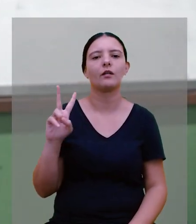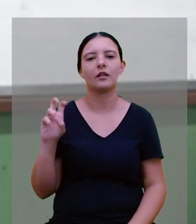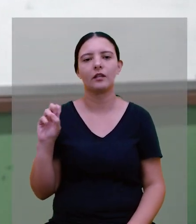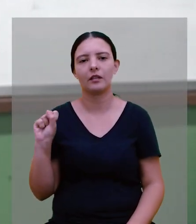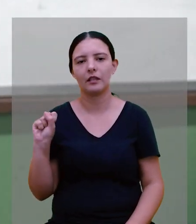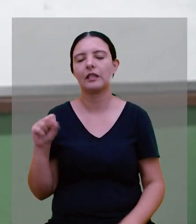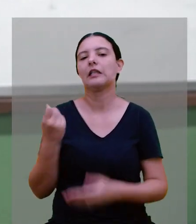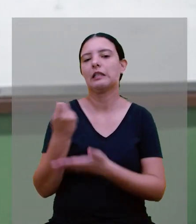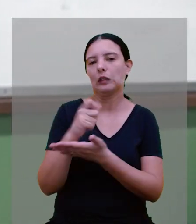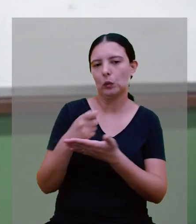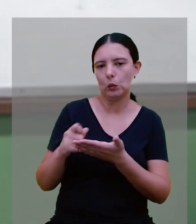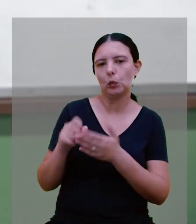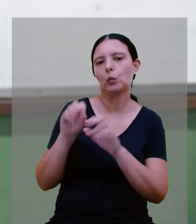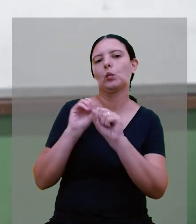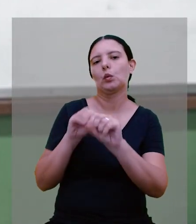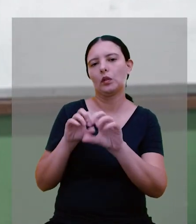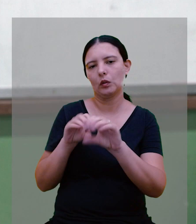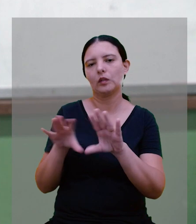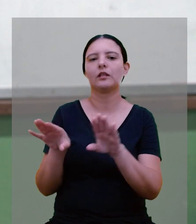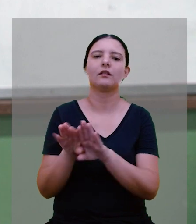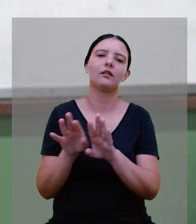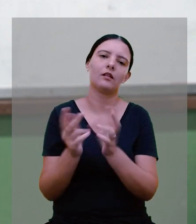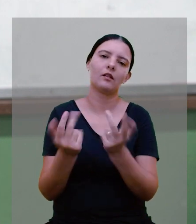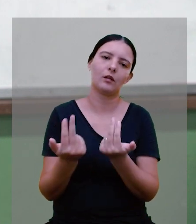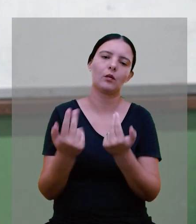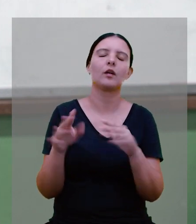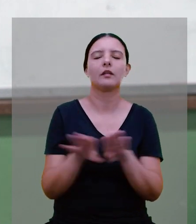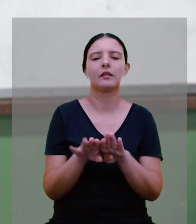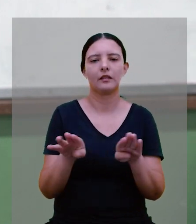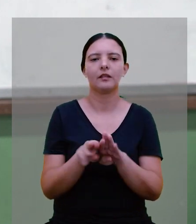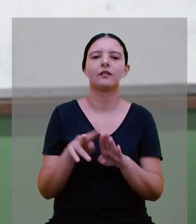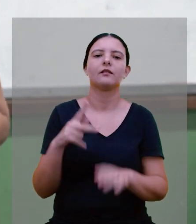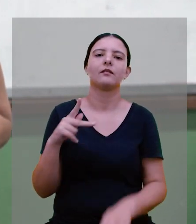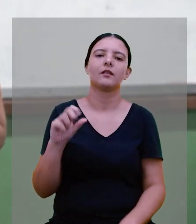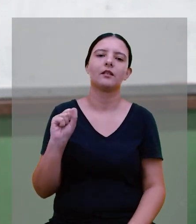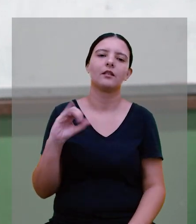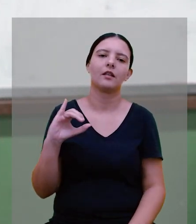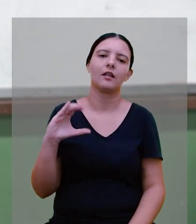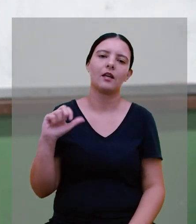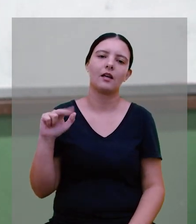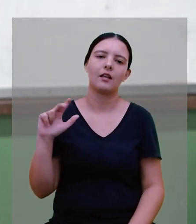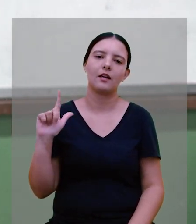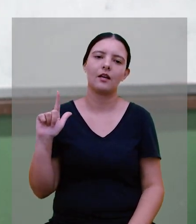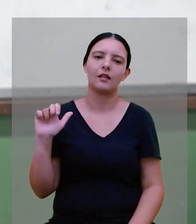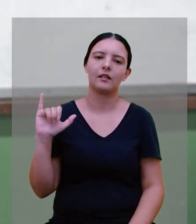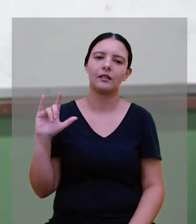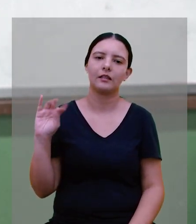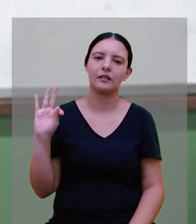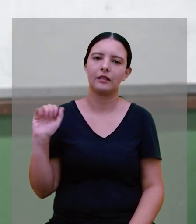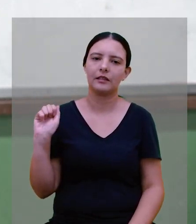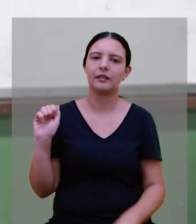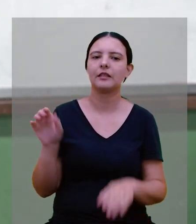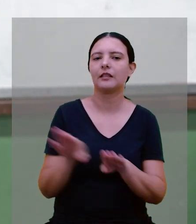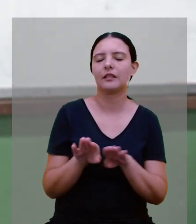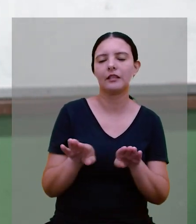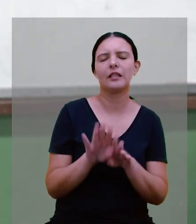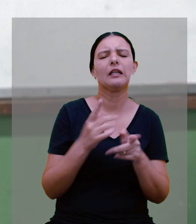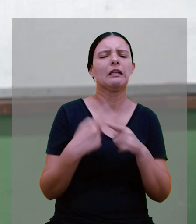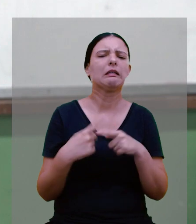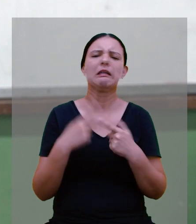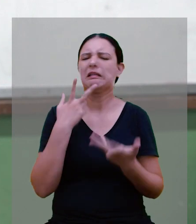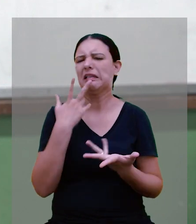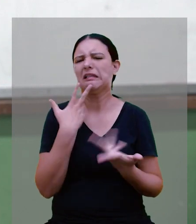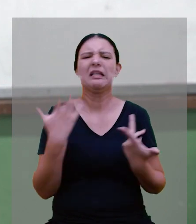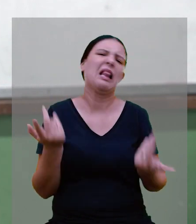escritor, educador, e como eu também, ele era psicanalista. E ele falou uma coisa, e ele falava essas coisas muito transgressoras. Ele